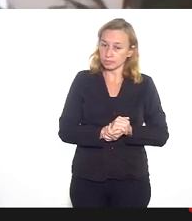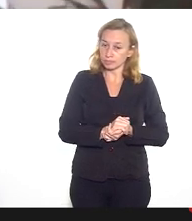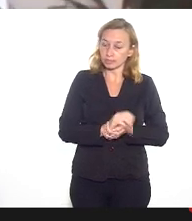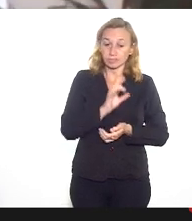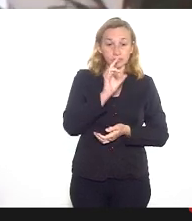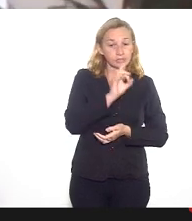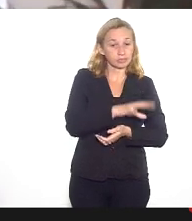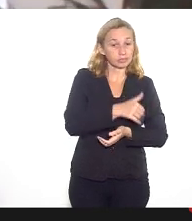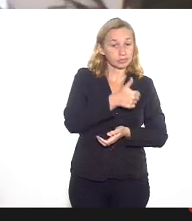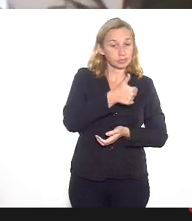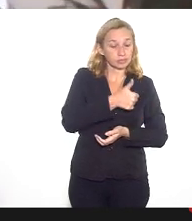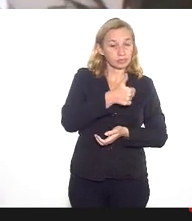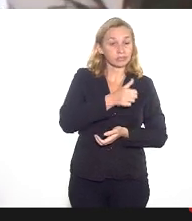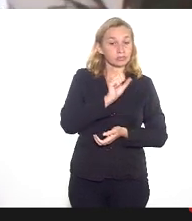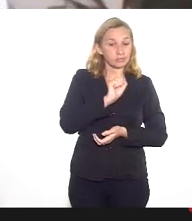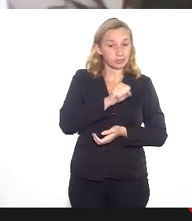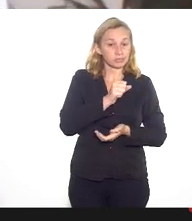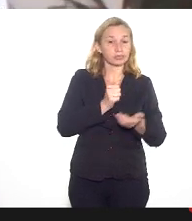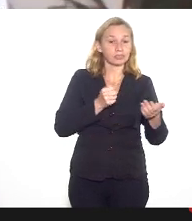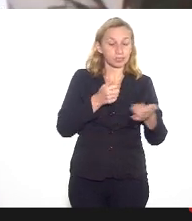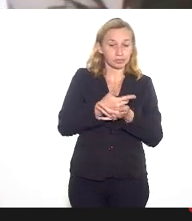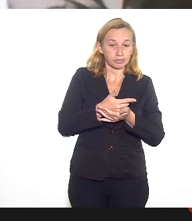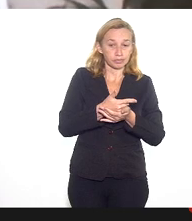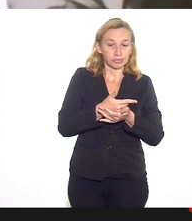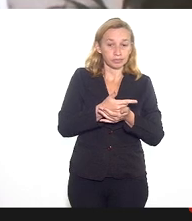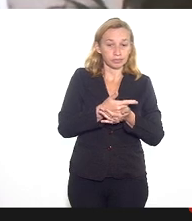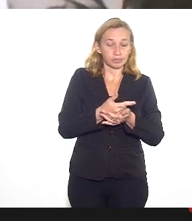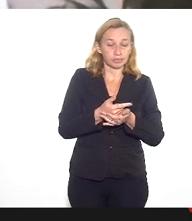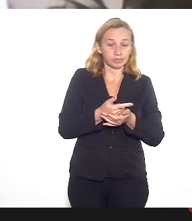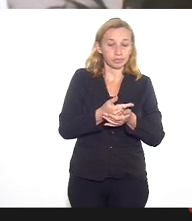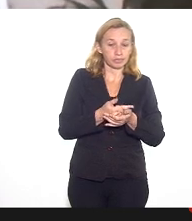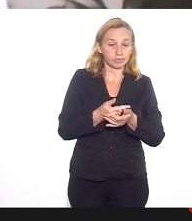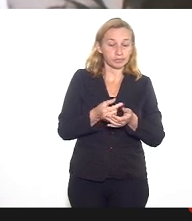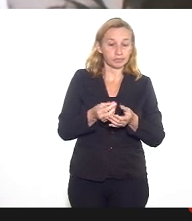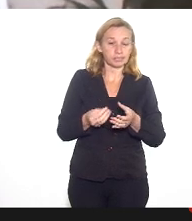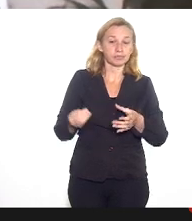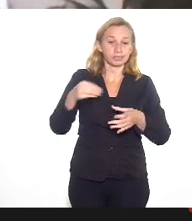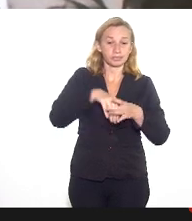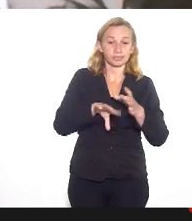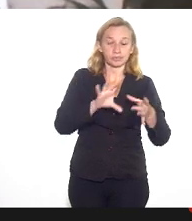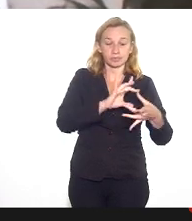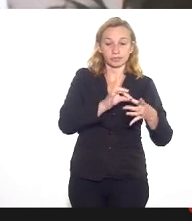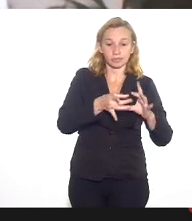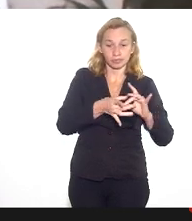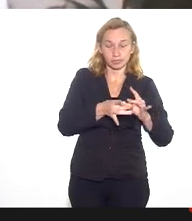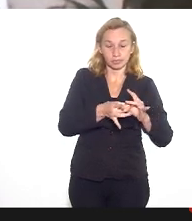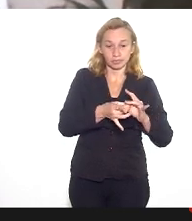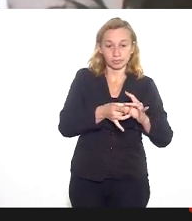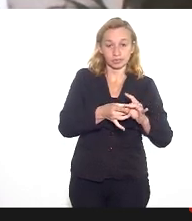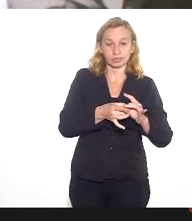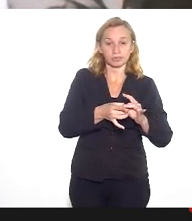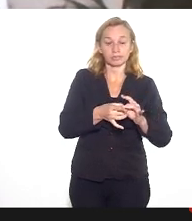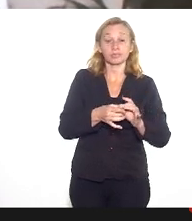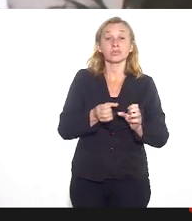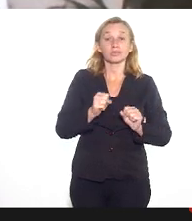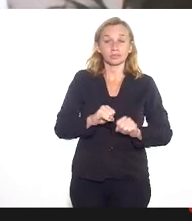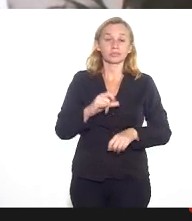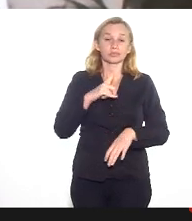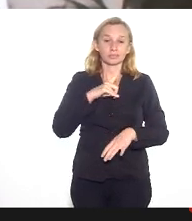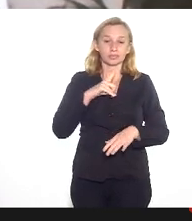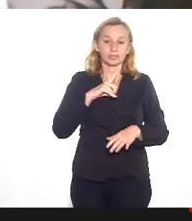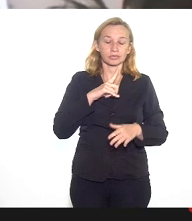último primeiro, sim, o pagamento é suportado dentro do contexto do consórcio no seu quinhão proporcional, então se houver